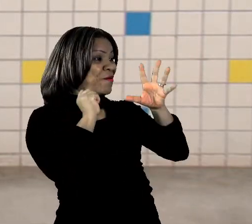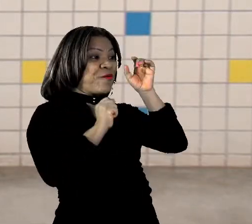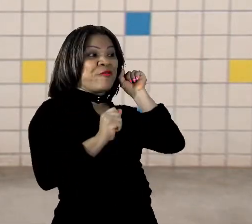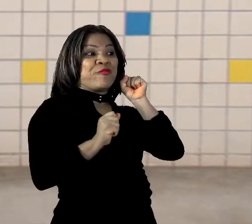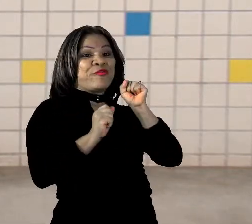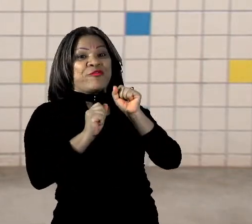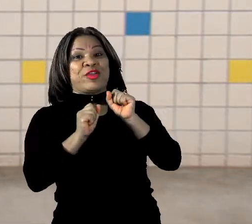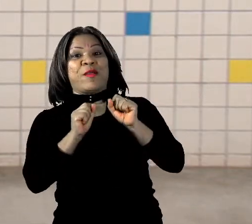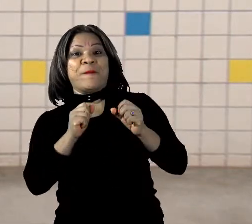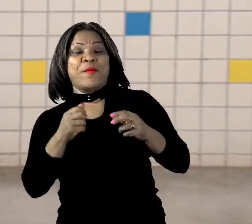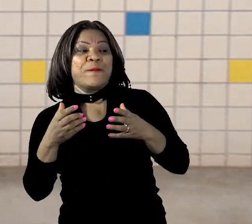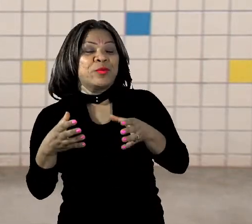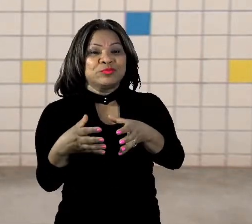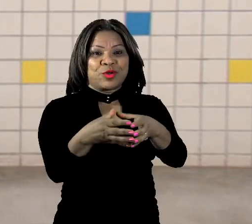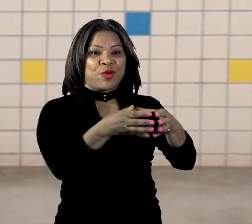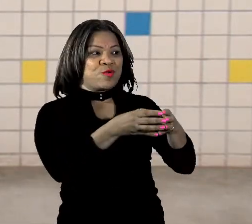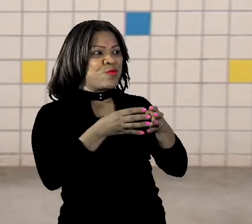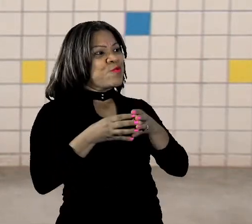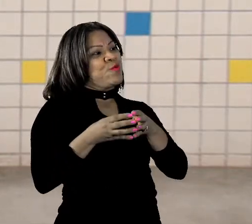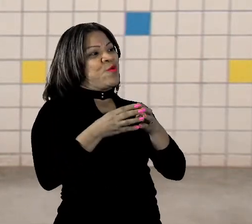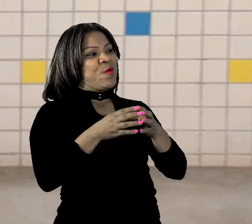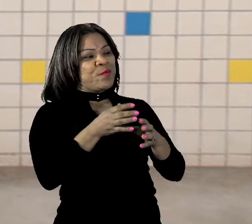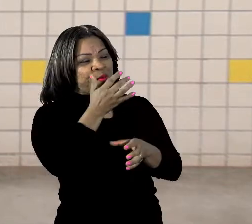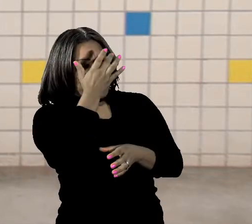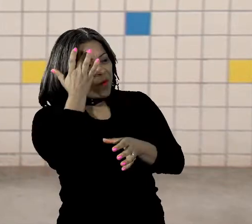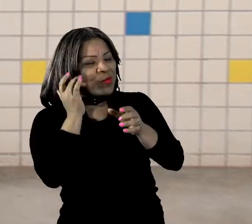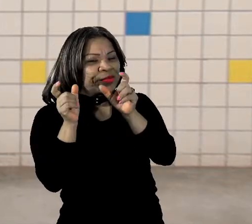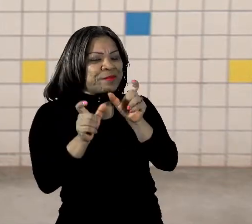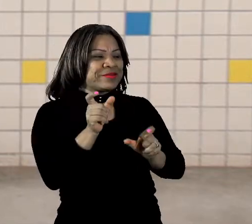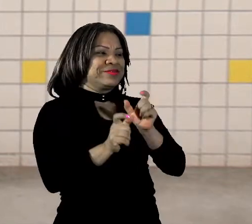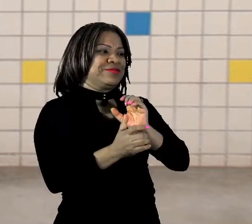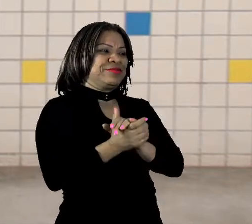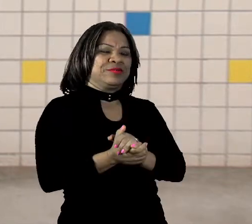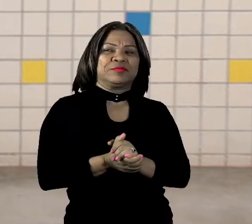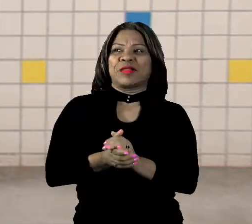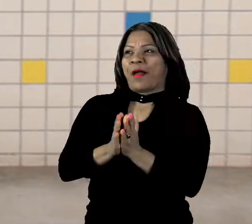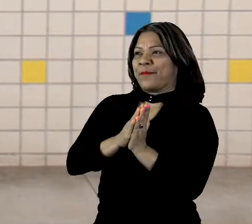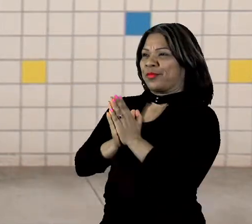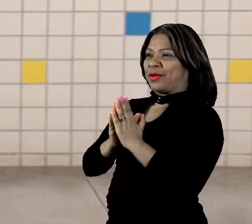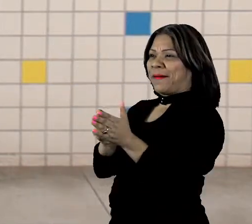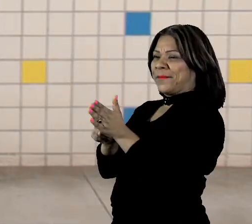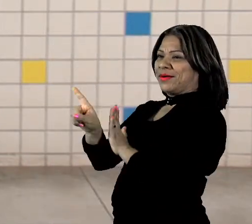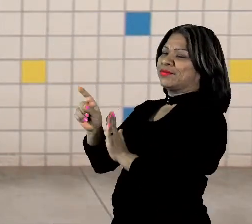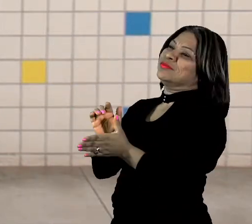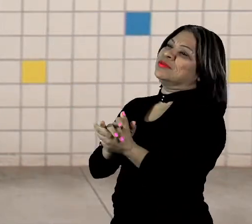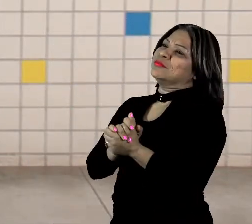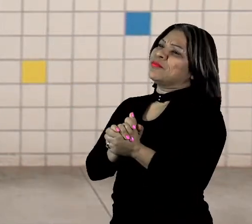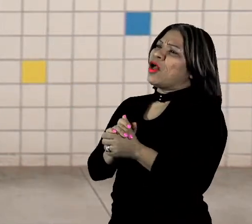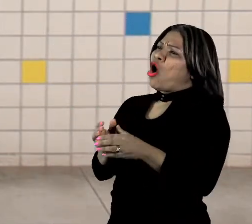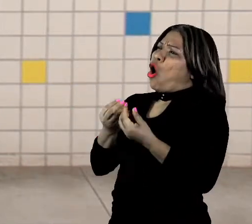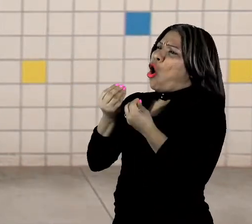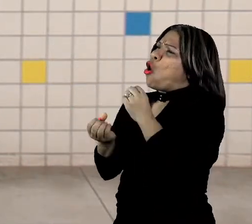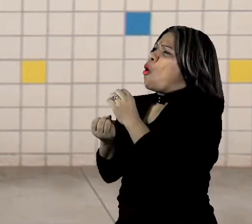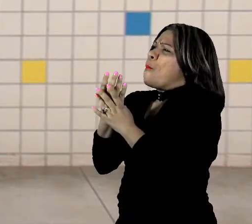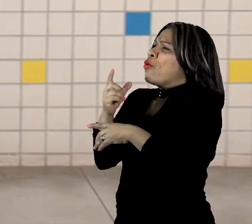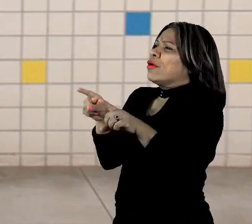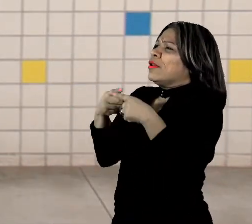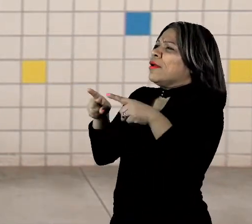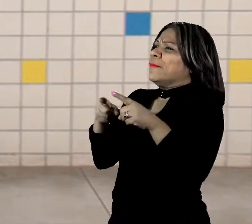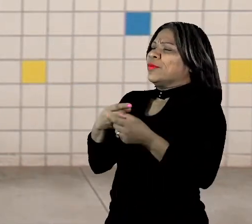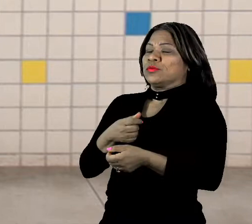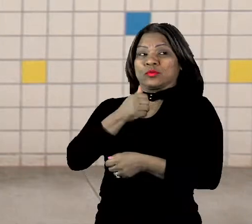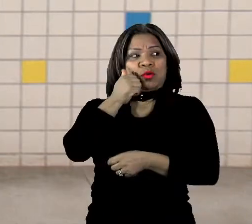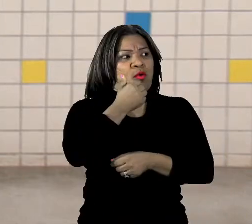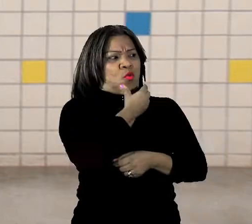outras pessoas. Aí a Emília faz uma outra pergunta: como é que vocês criam as músicas? O Paulo fala: essa é